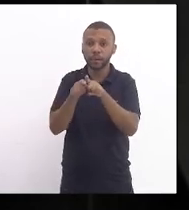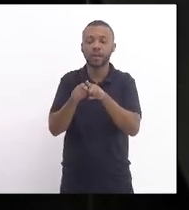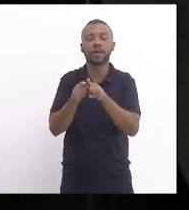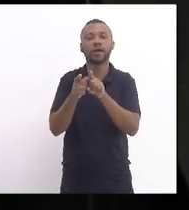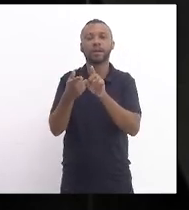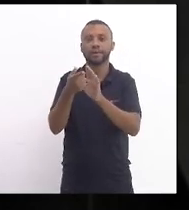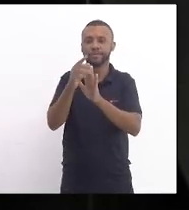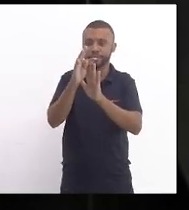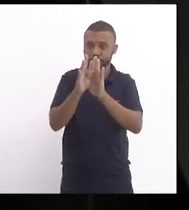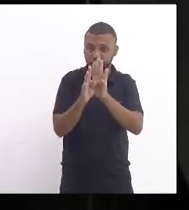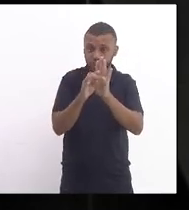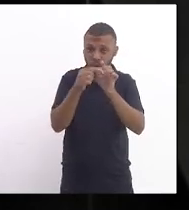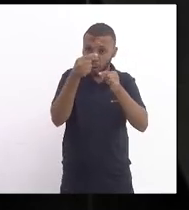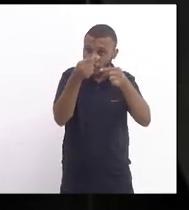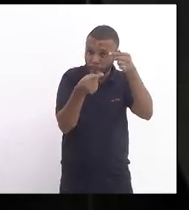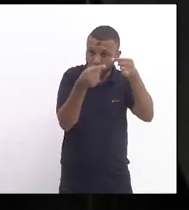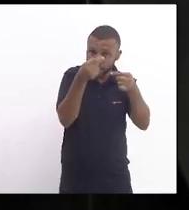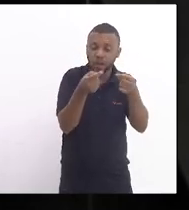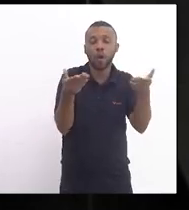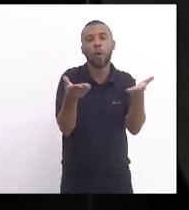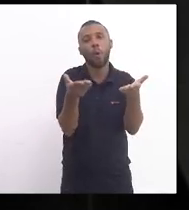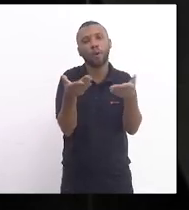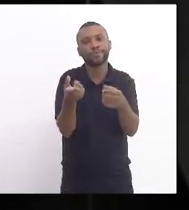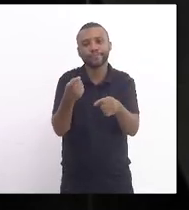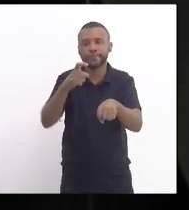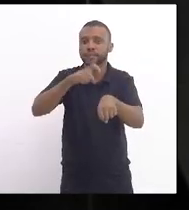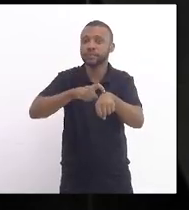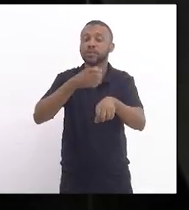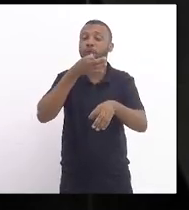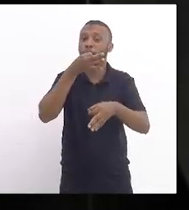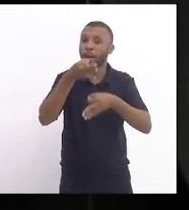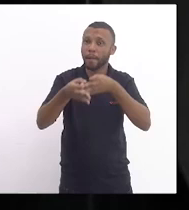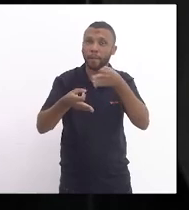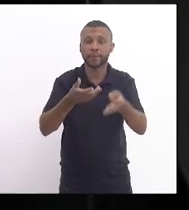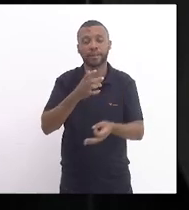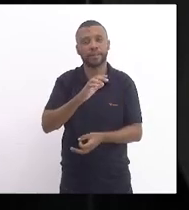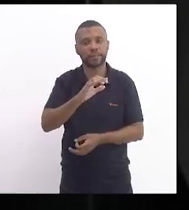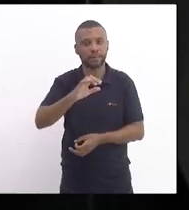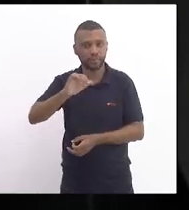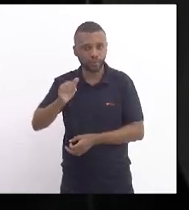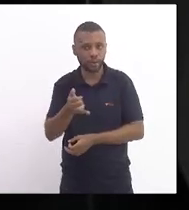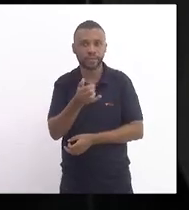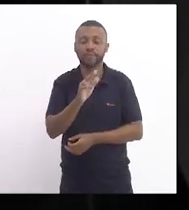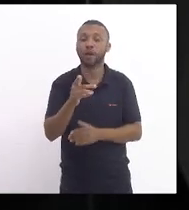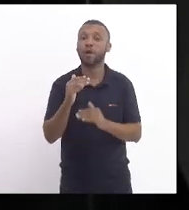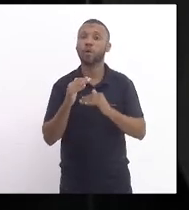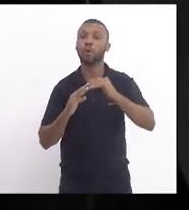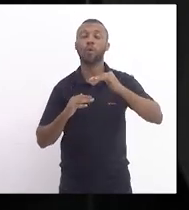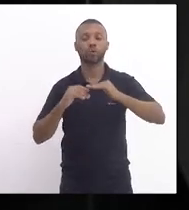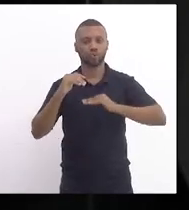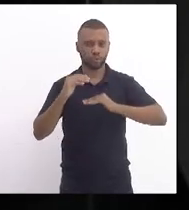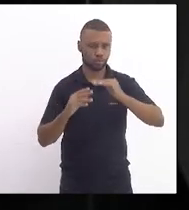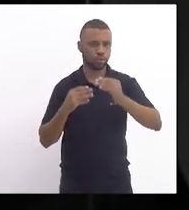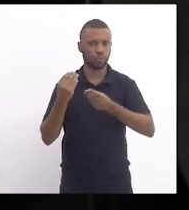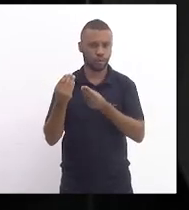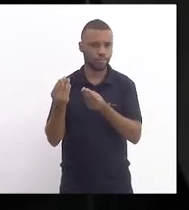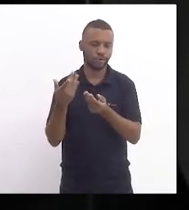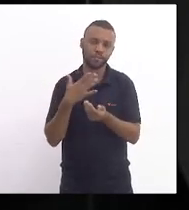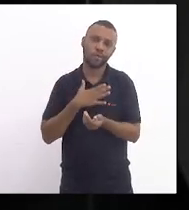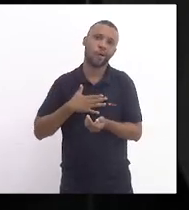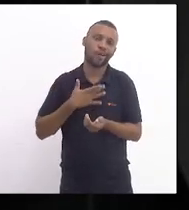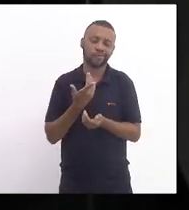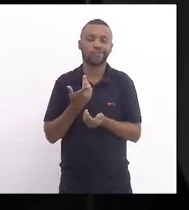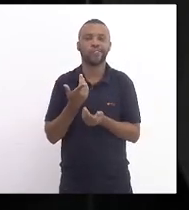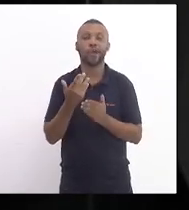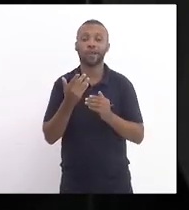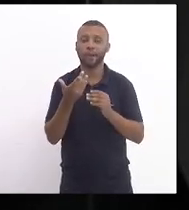de batida hoje a partir do parecer da ccj que foi construído como eu gosto de dizer a